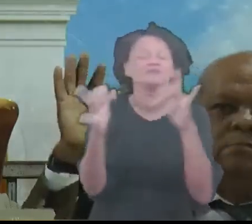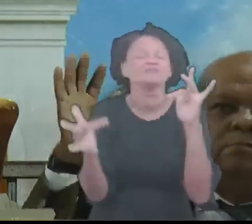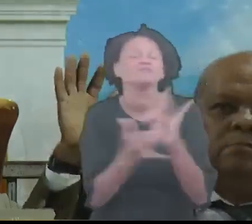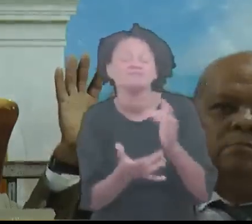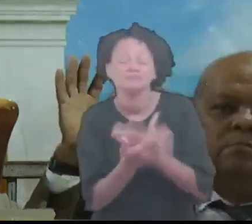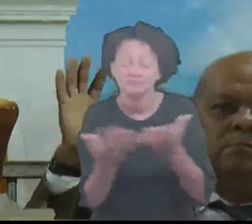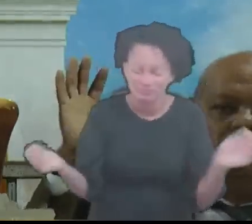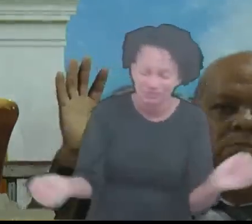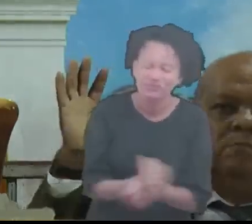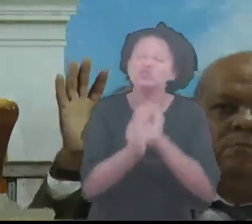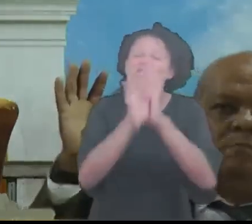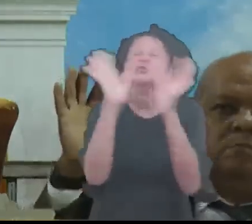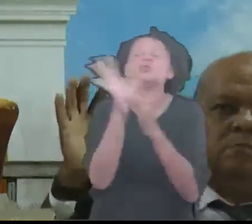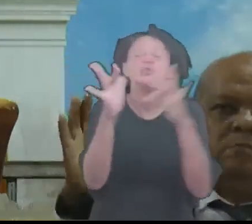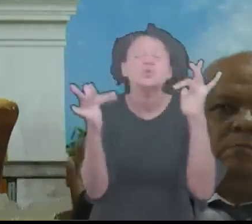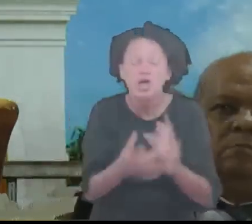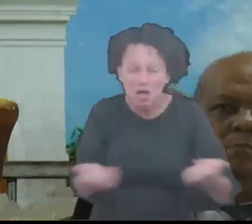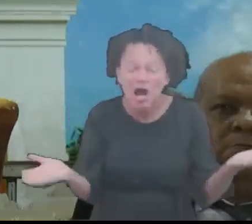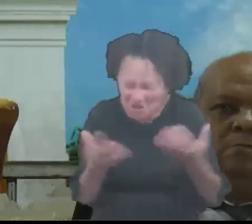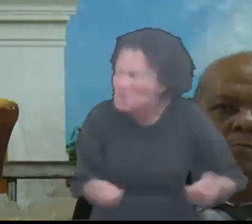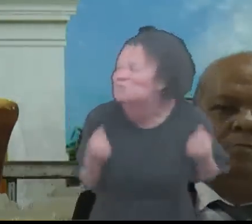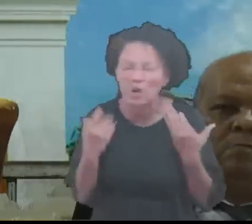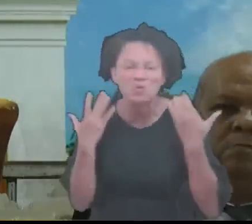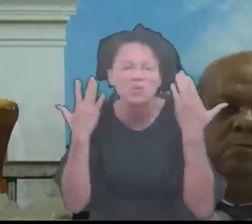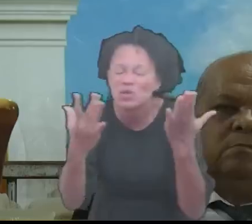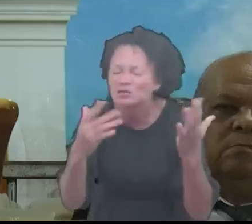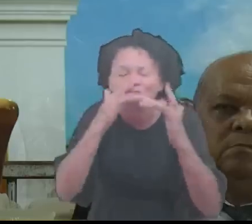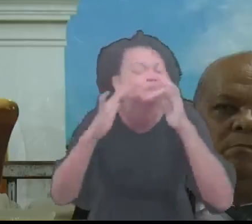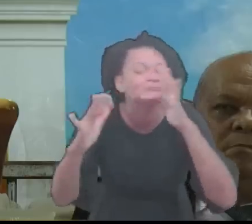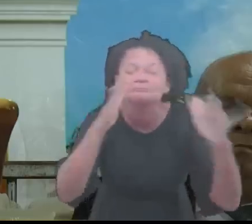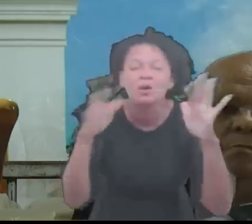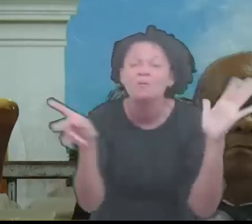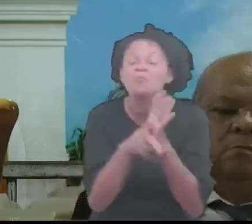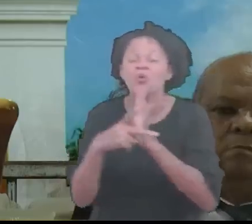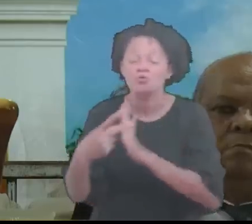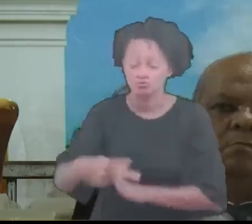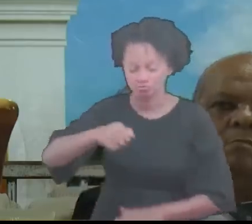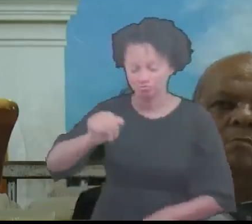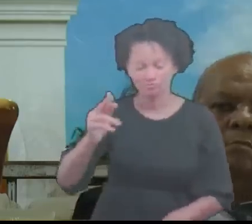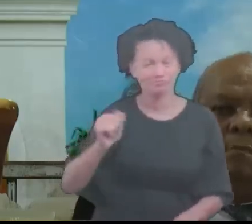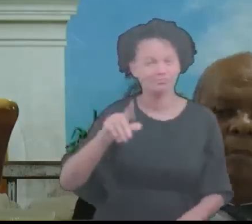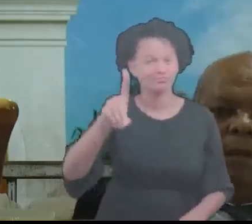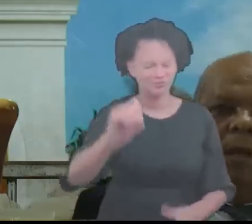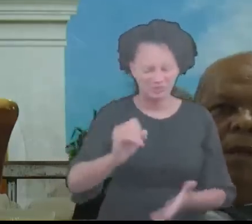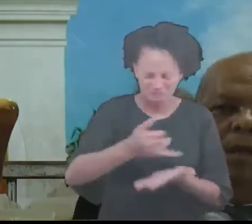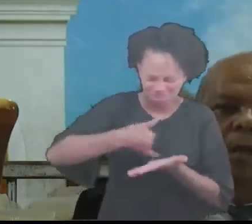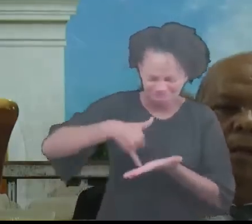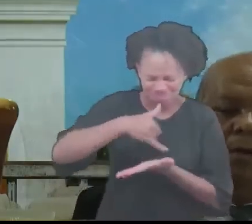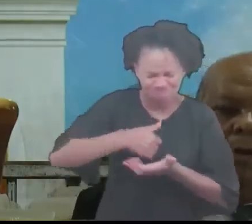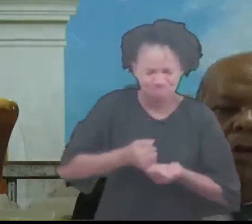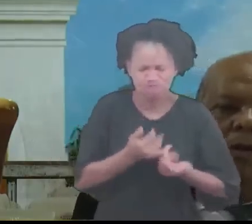Esse glória para Jesus que você está oferecendo é o cheiro do nardo.